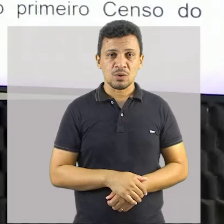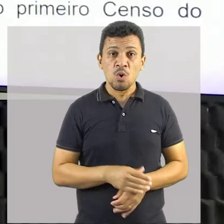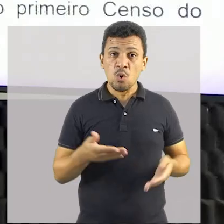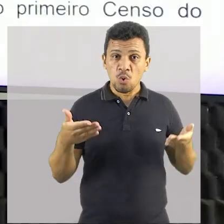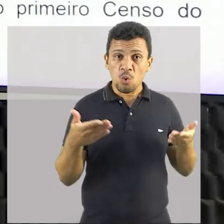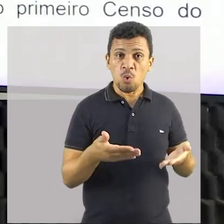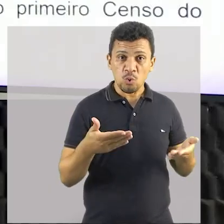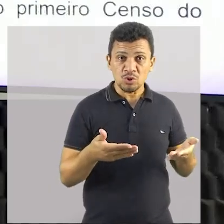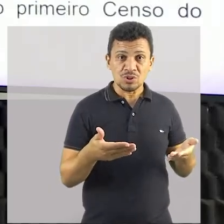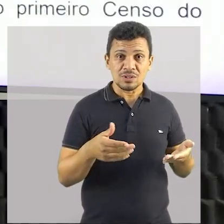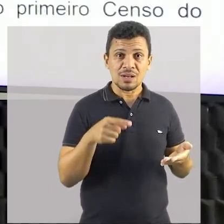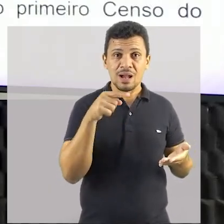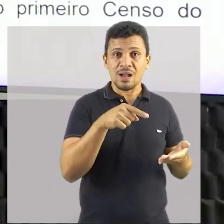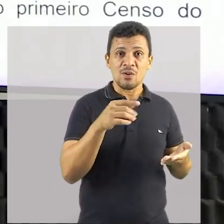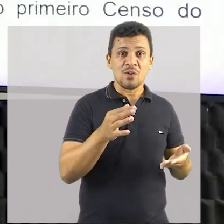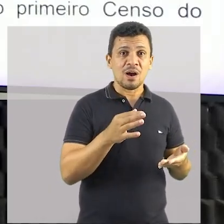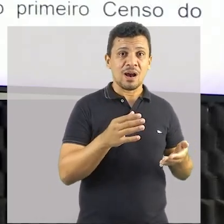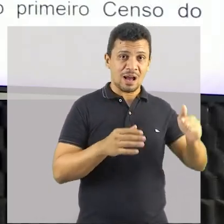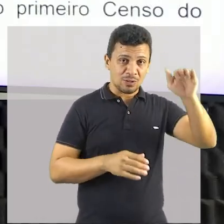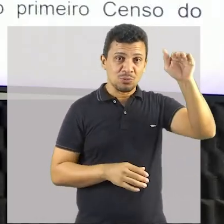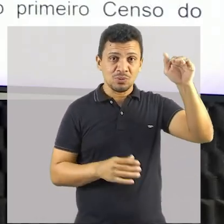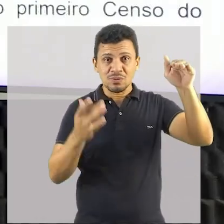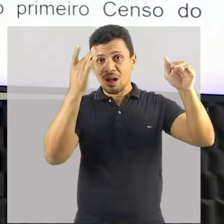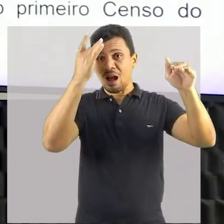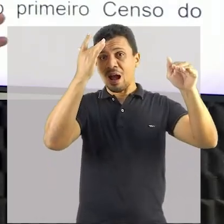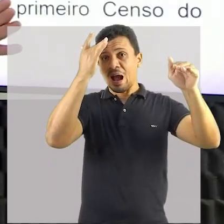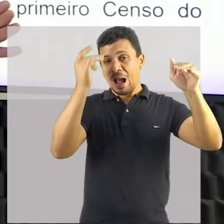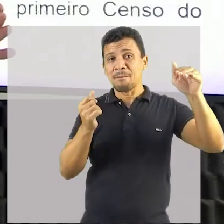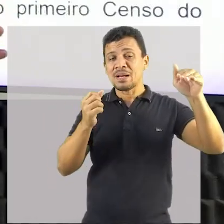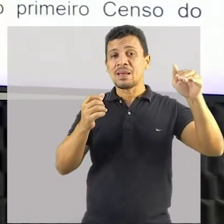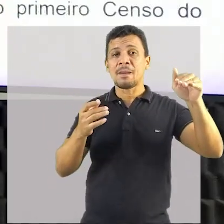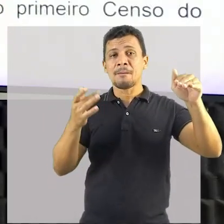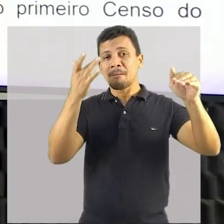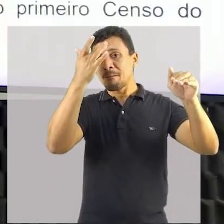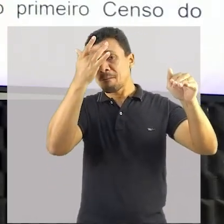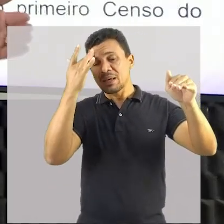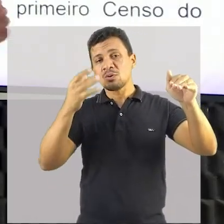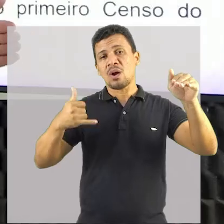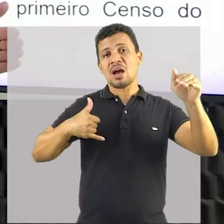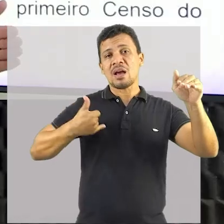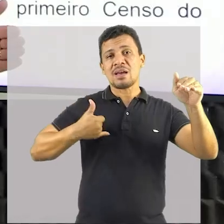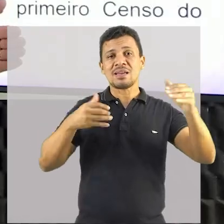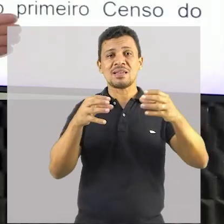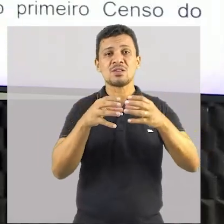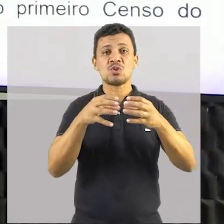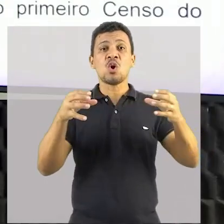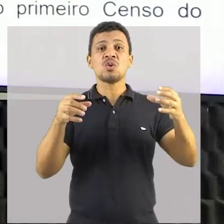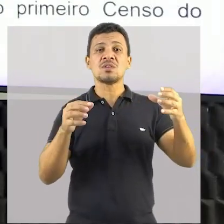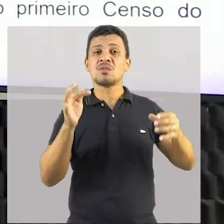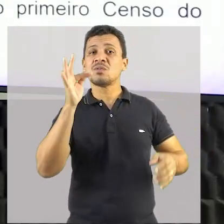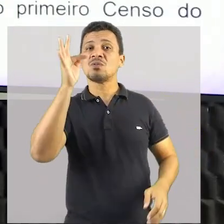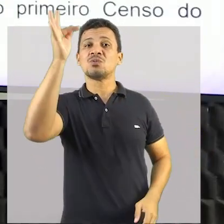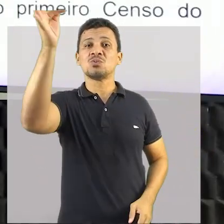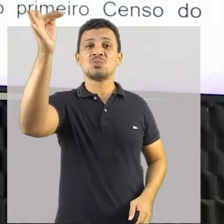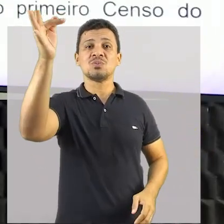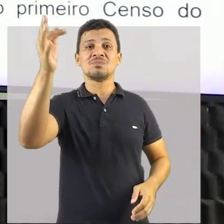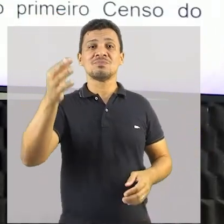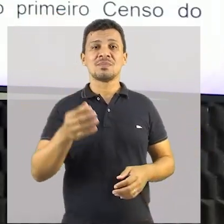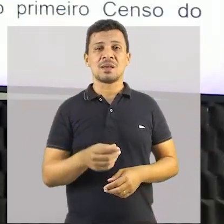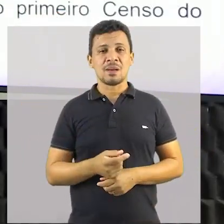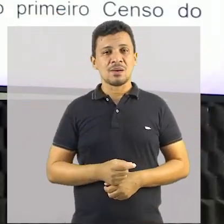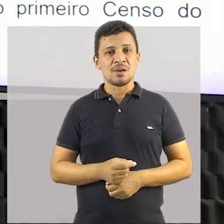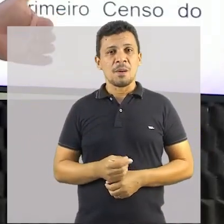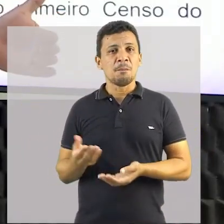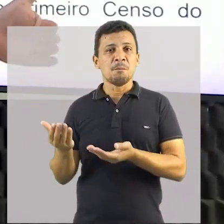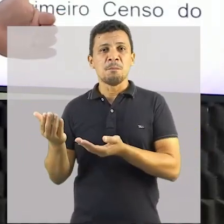de hoje, amanhã serão muitos idosos. Então pensa comigo, ó, poucos jovens, amanhã poucos